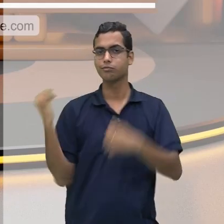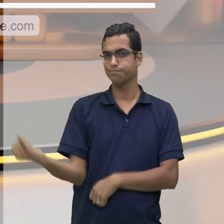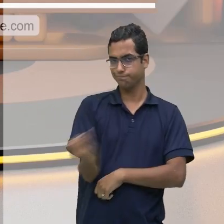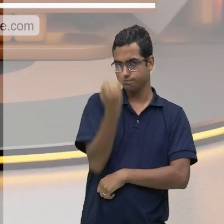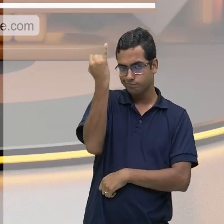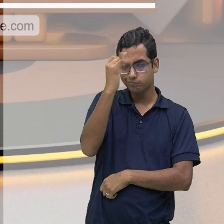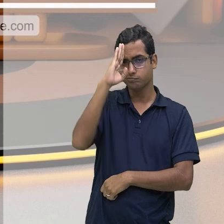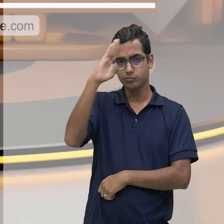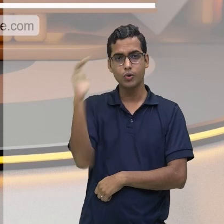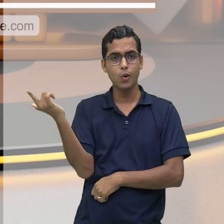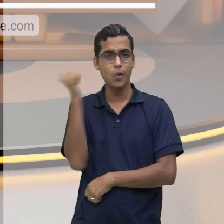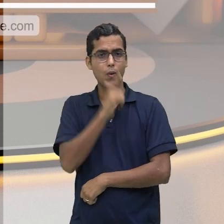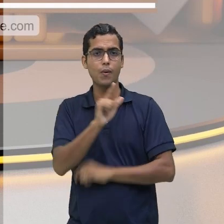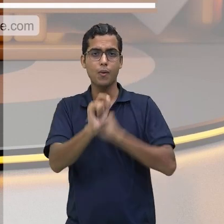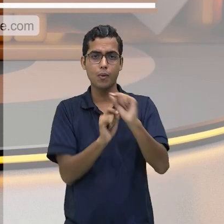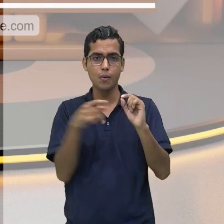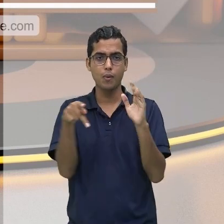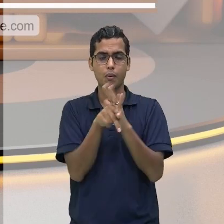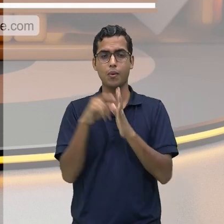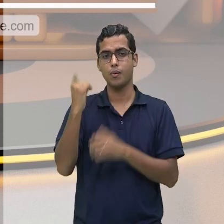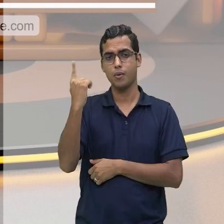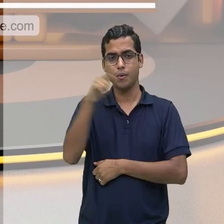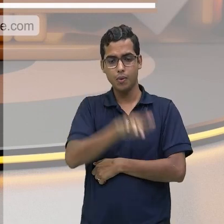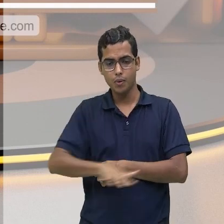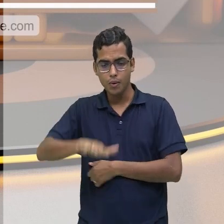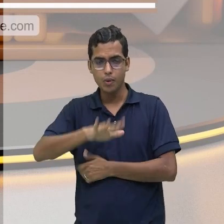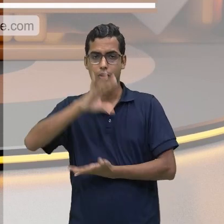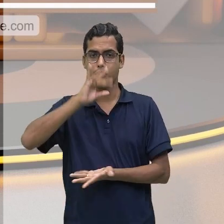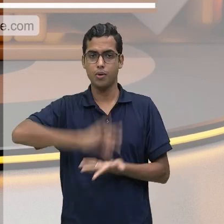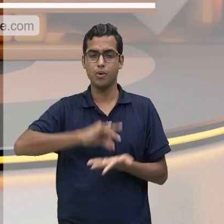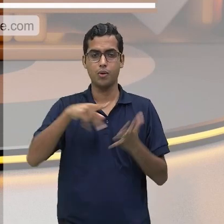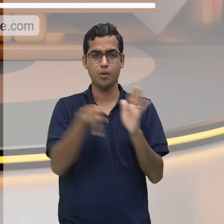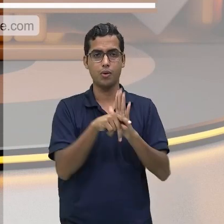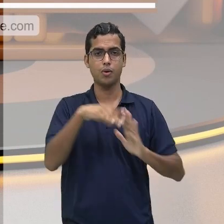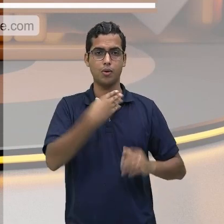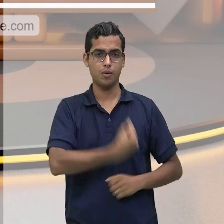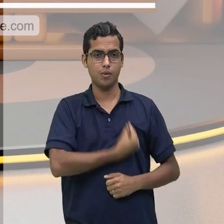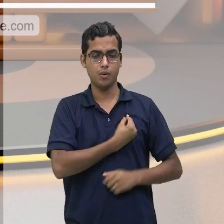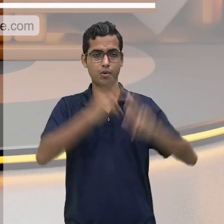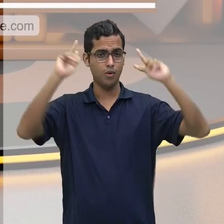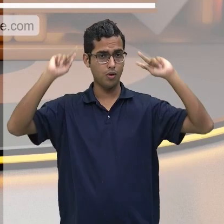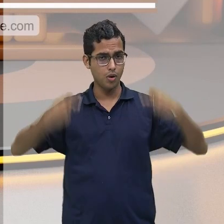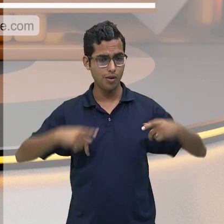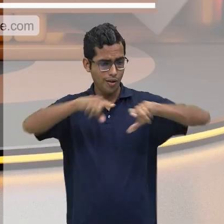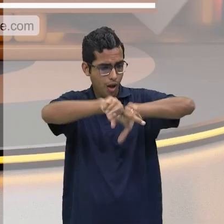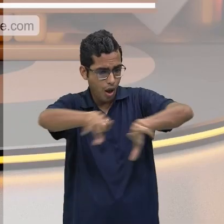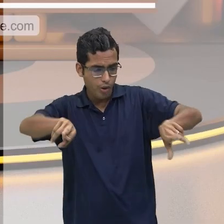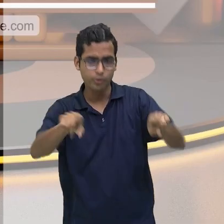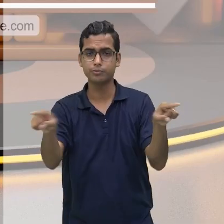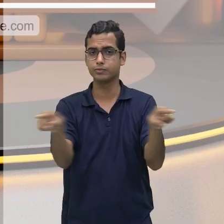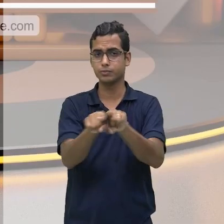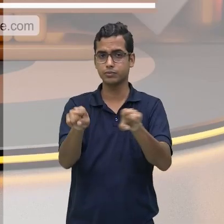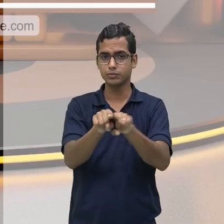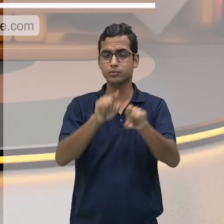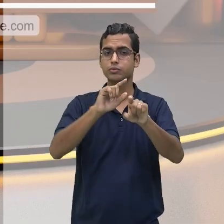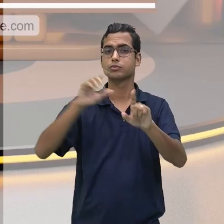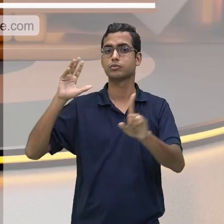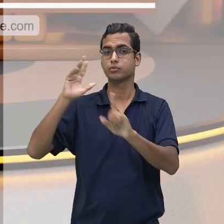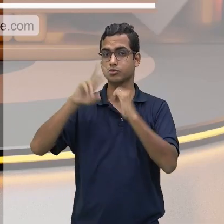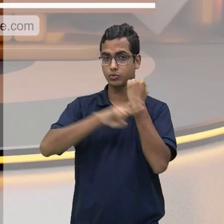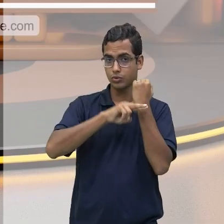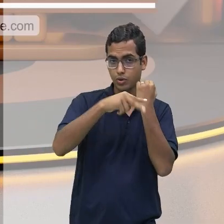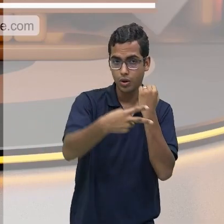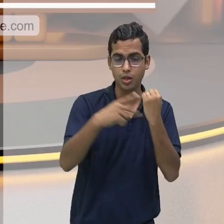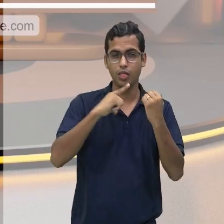para a distribuição geográfica ali nos seres vivos e, consequentemente, acaba fazendo com que